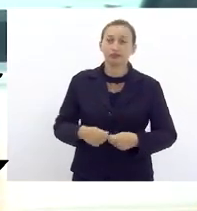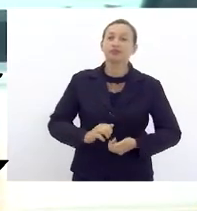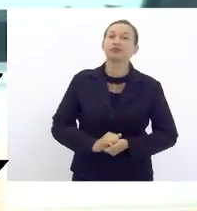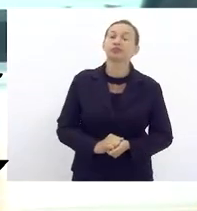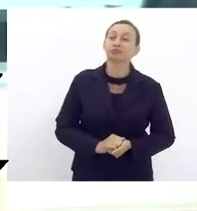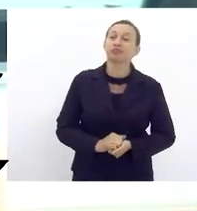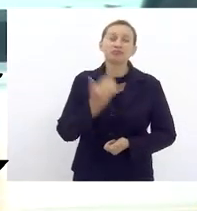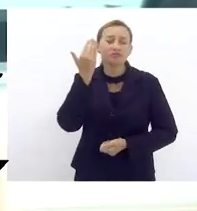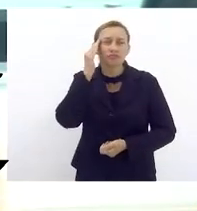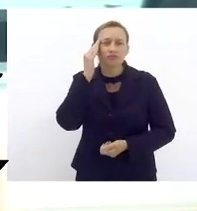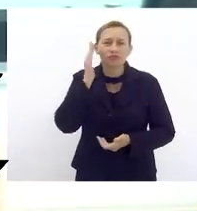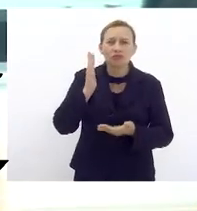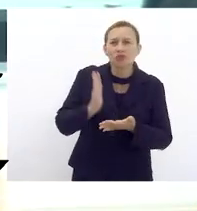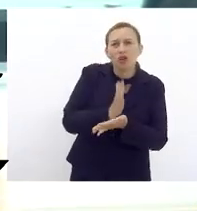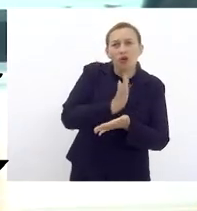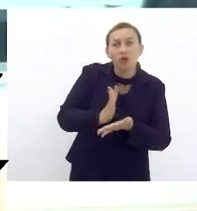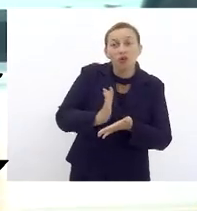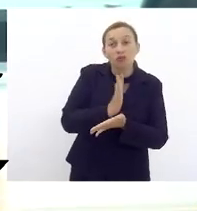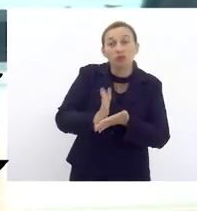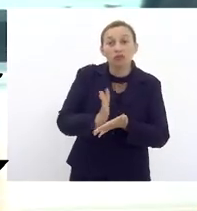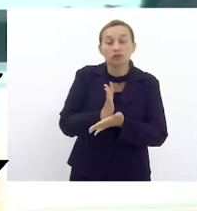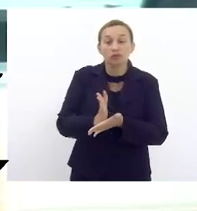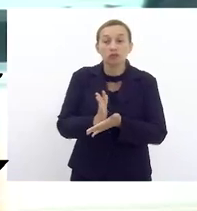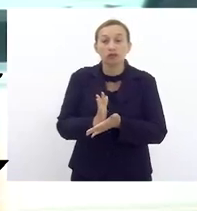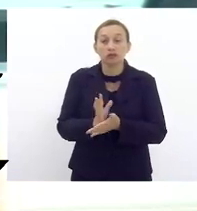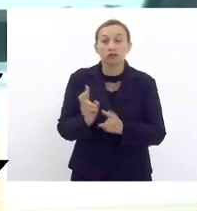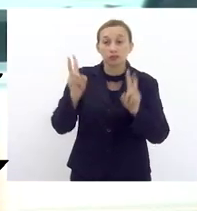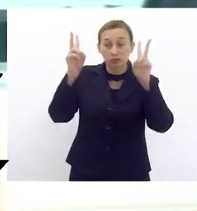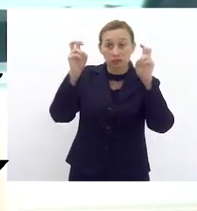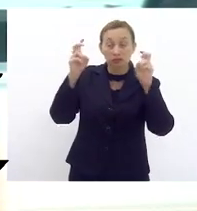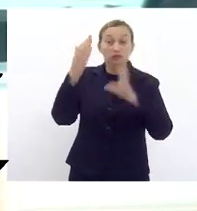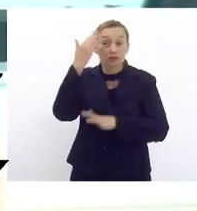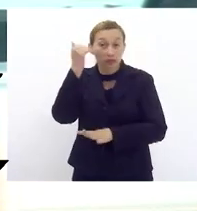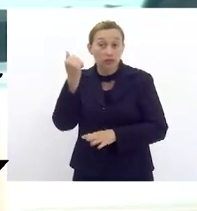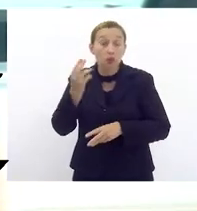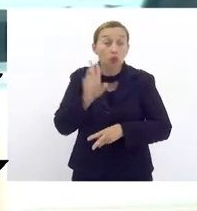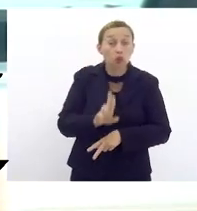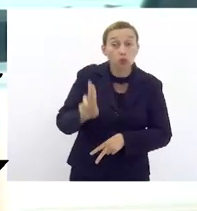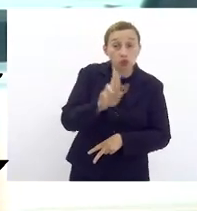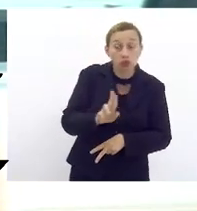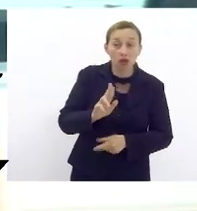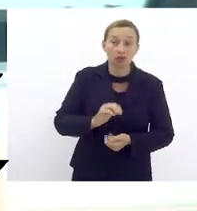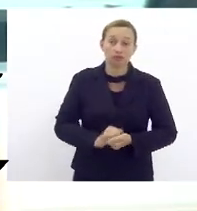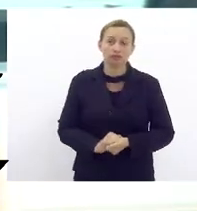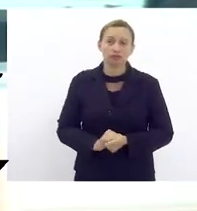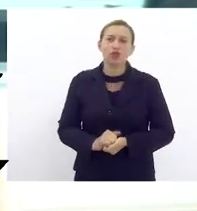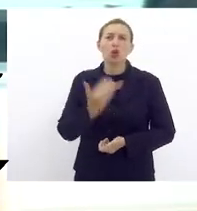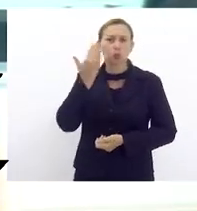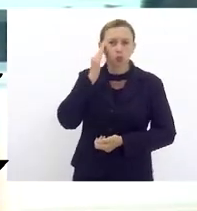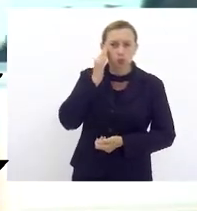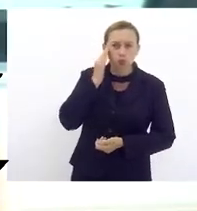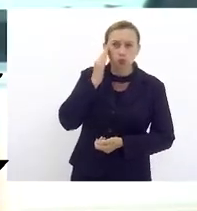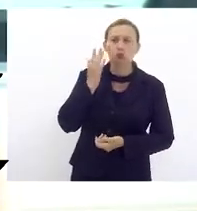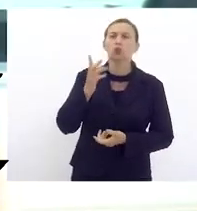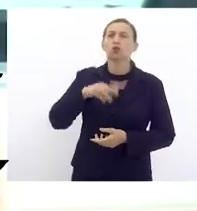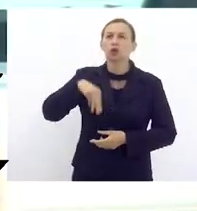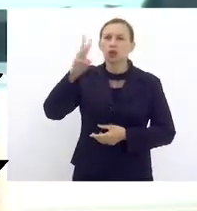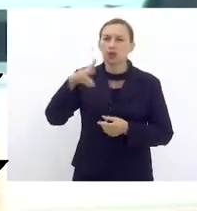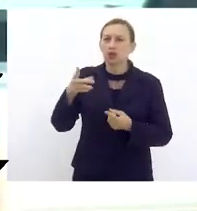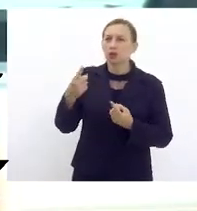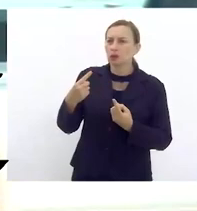entender alguns termos que se usam e saber colocá-los usa-se muito e eu entendo que quem é atacado